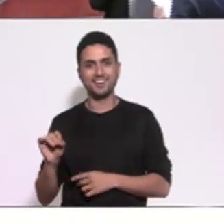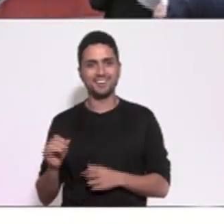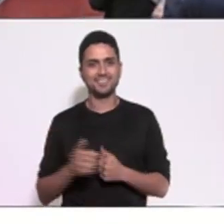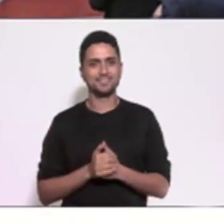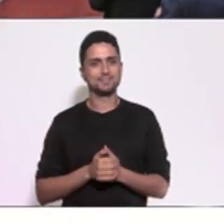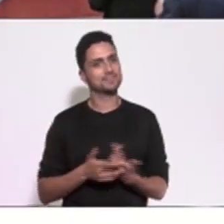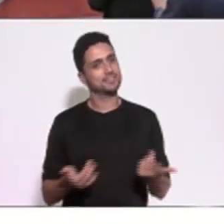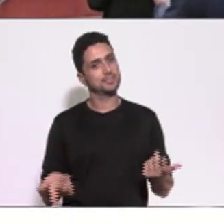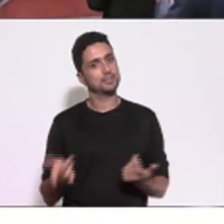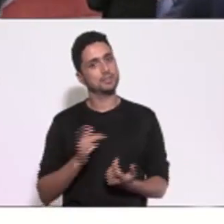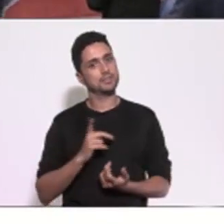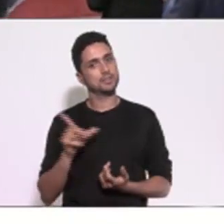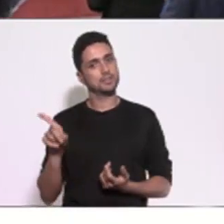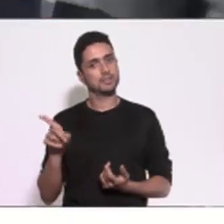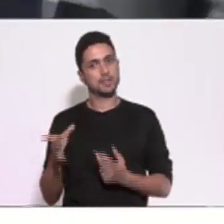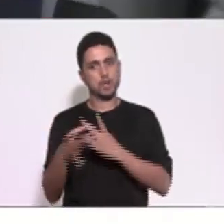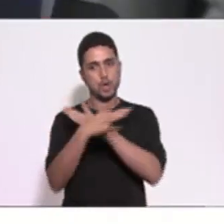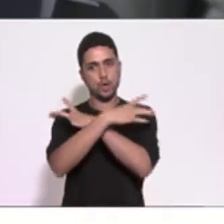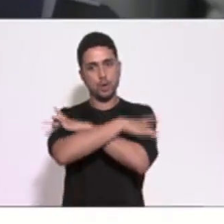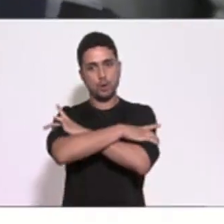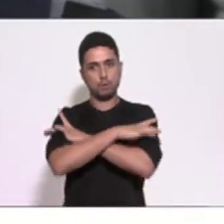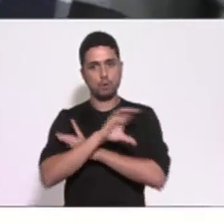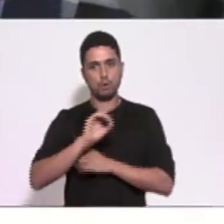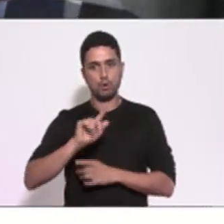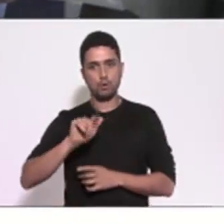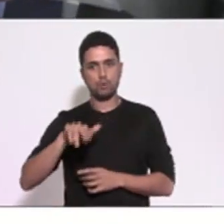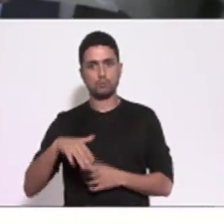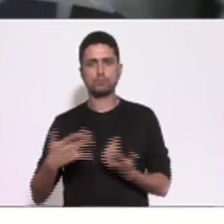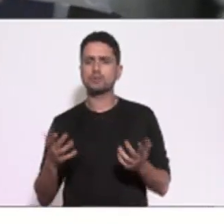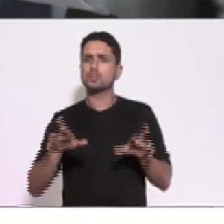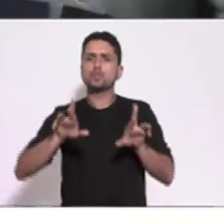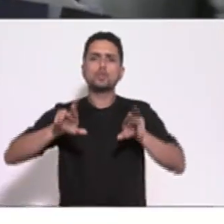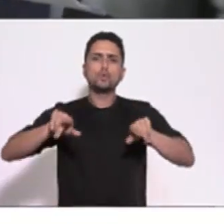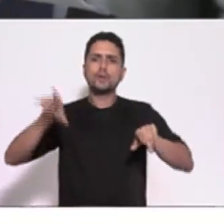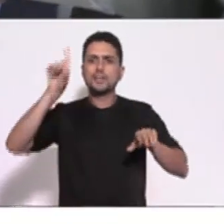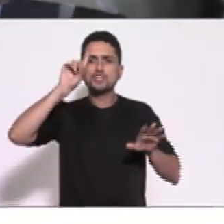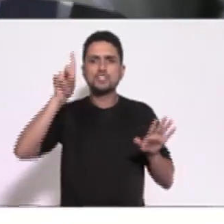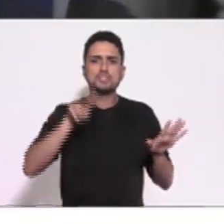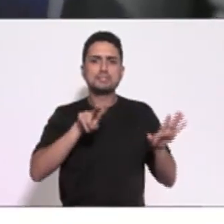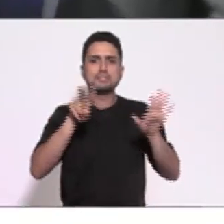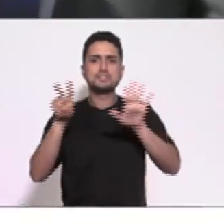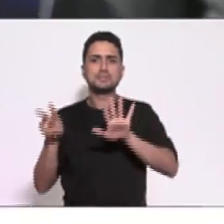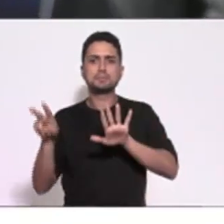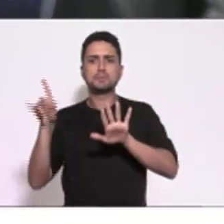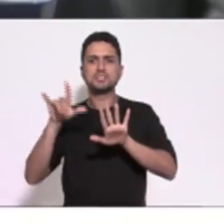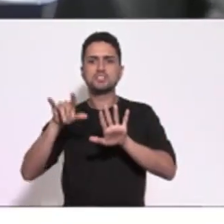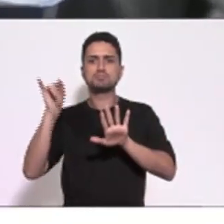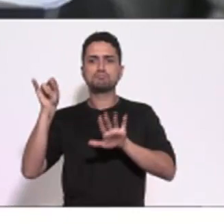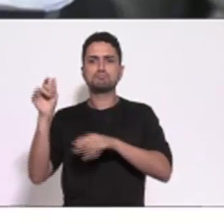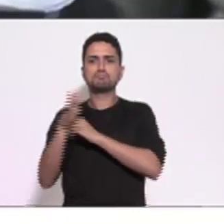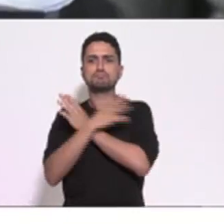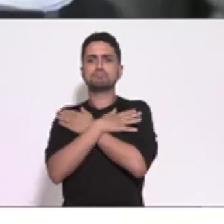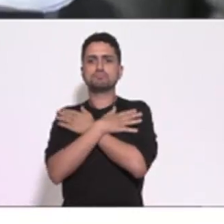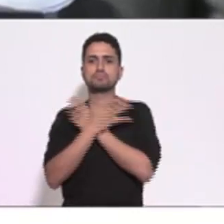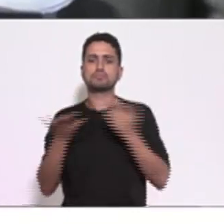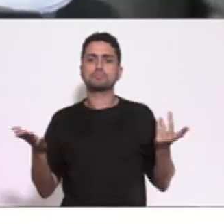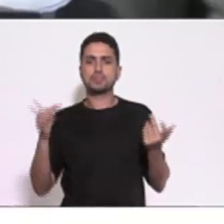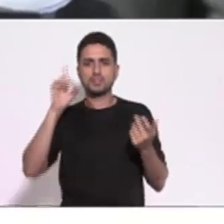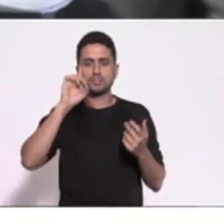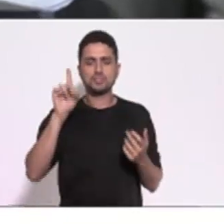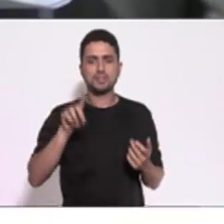se trata de dias da semana. Uma data votiva em que